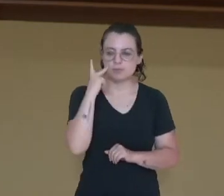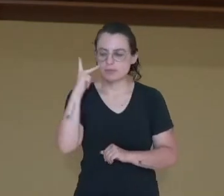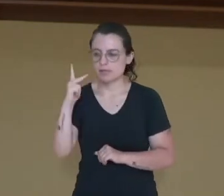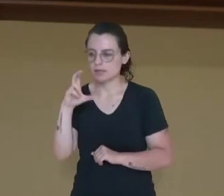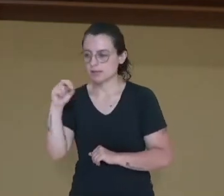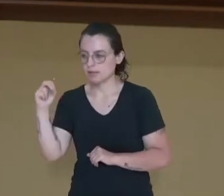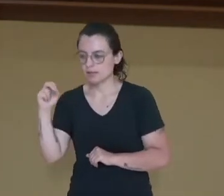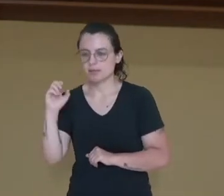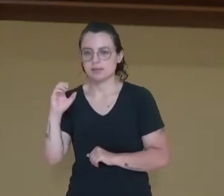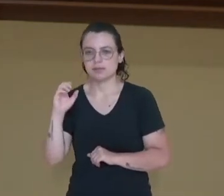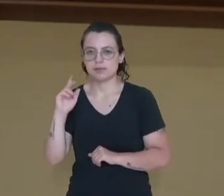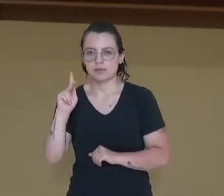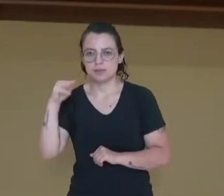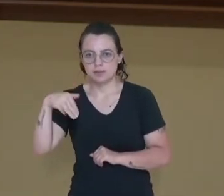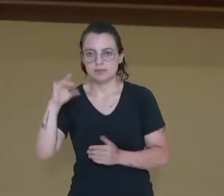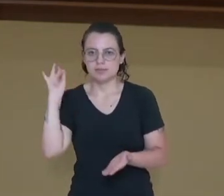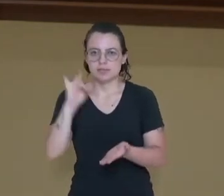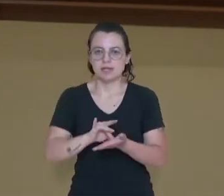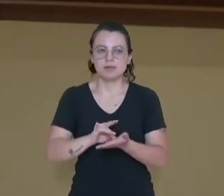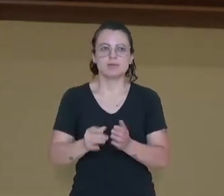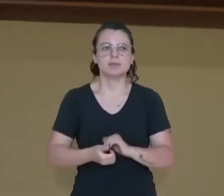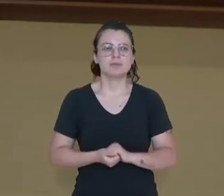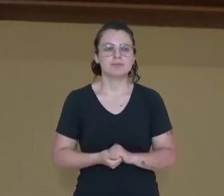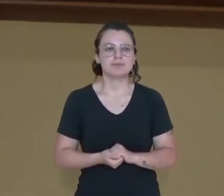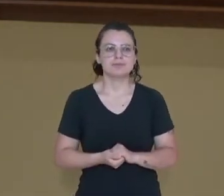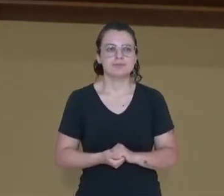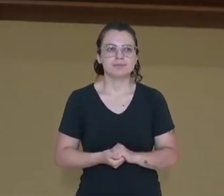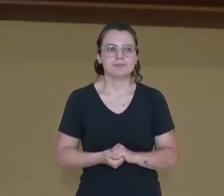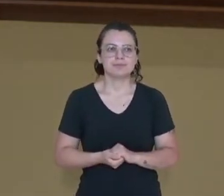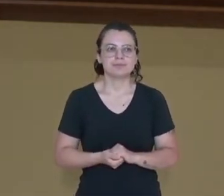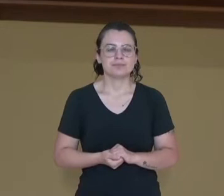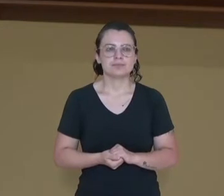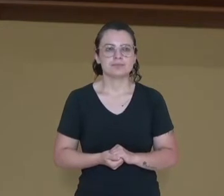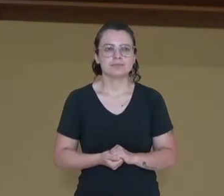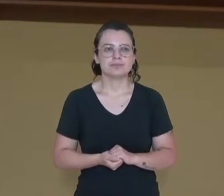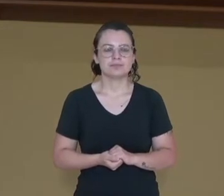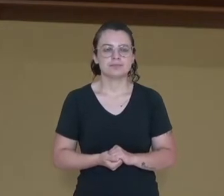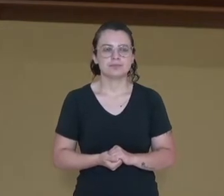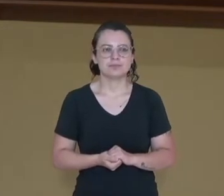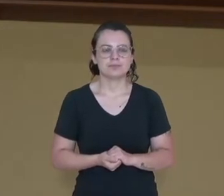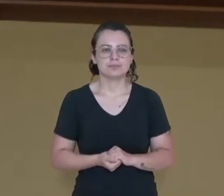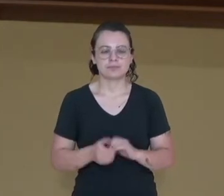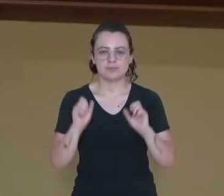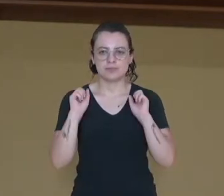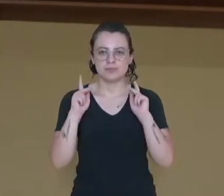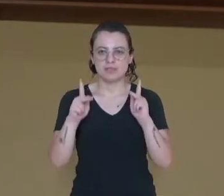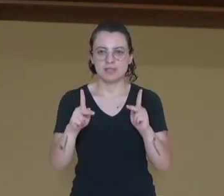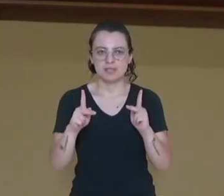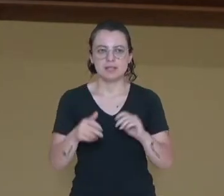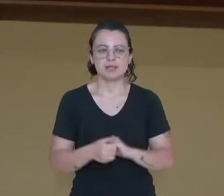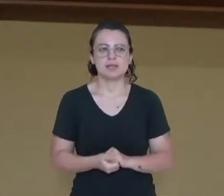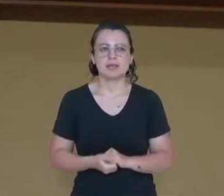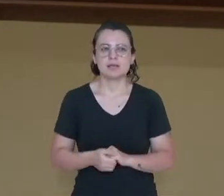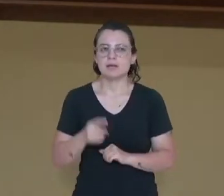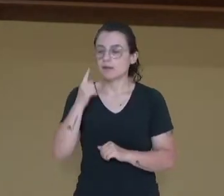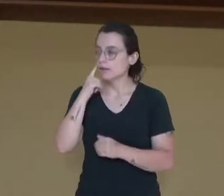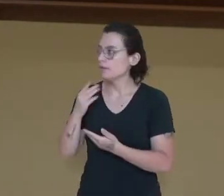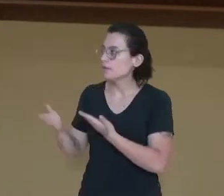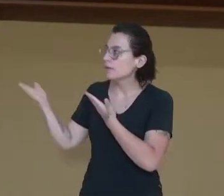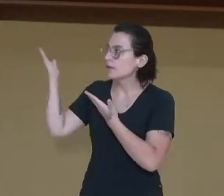500 quilômetros de distância real, né? Muito bem. Aqui, pessoal, esse pedaço do